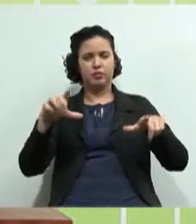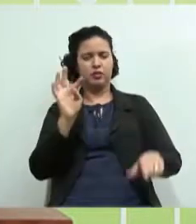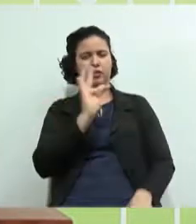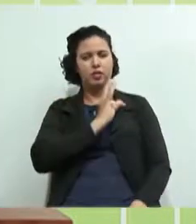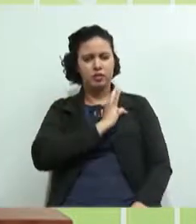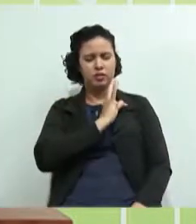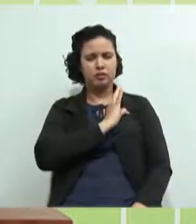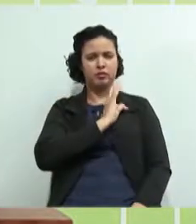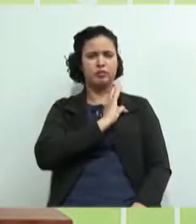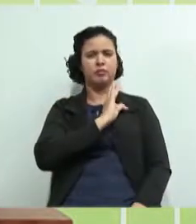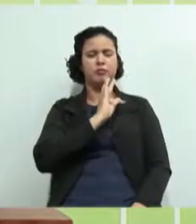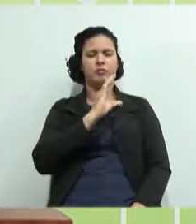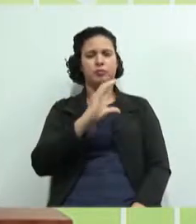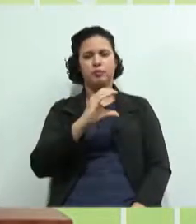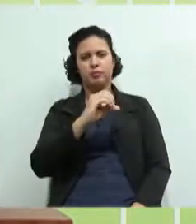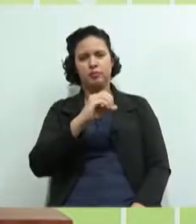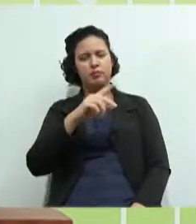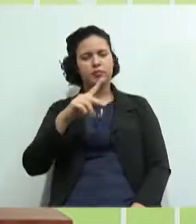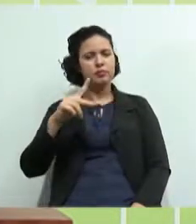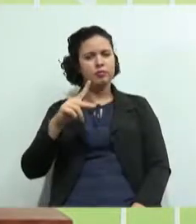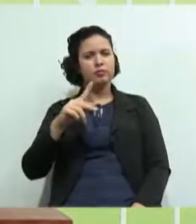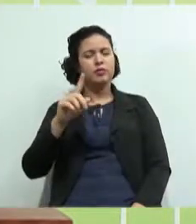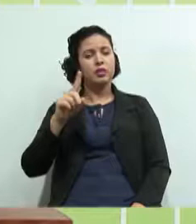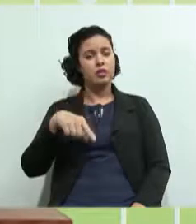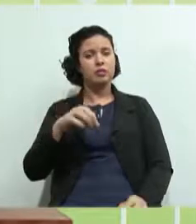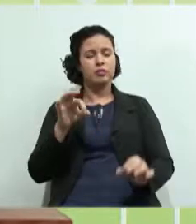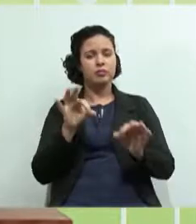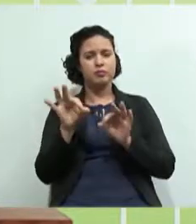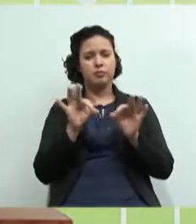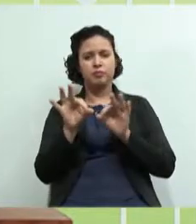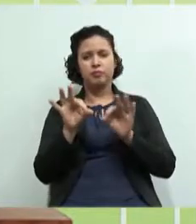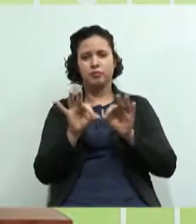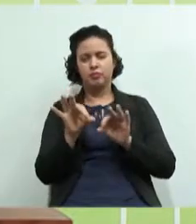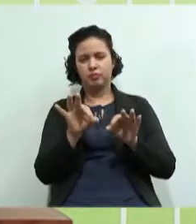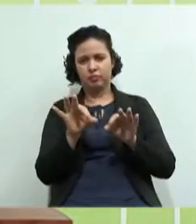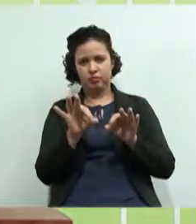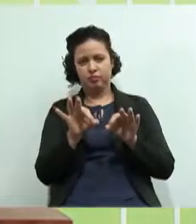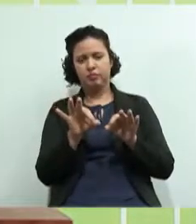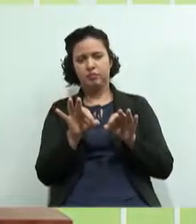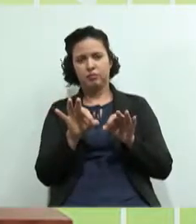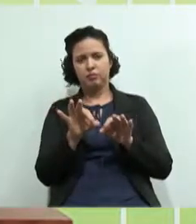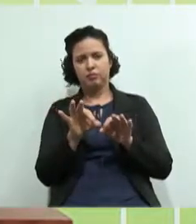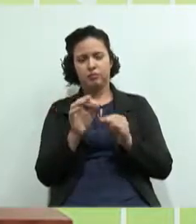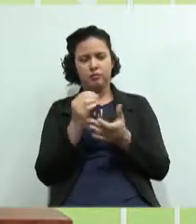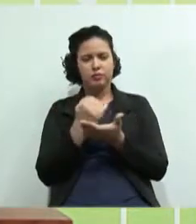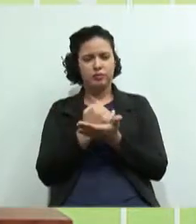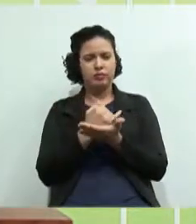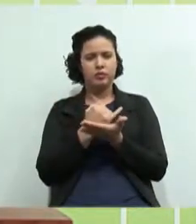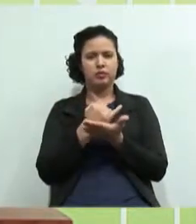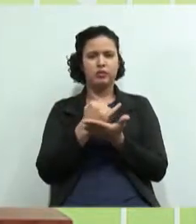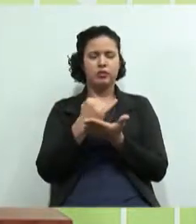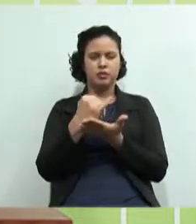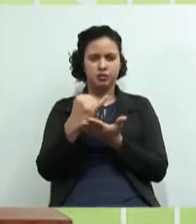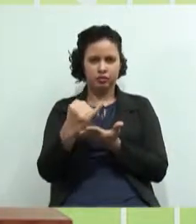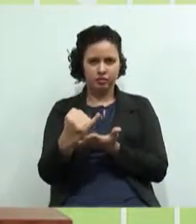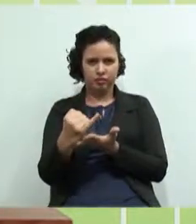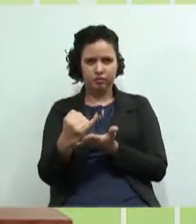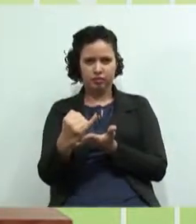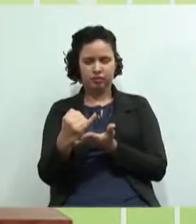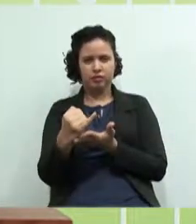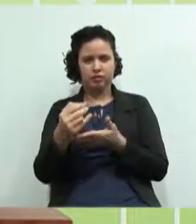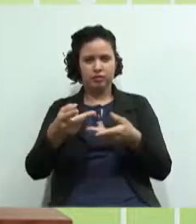técnico em cooperativismo. Isso é planejamento. Planejar é você iniciar um